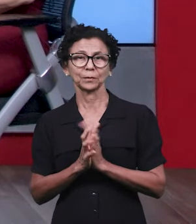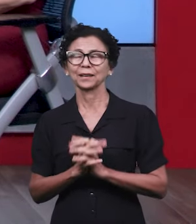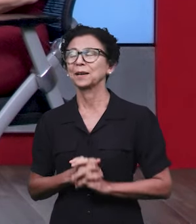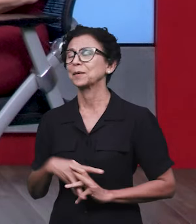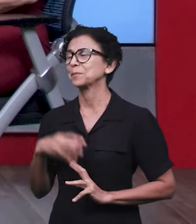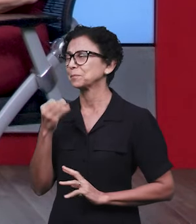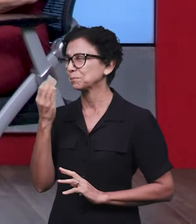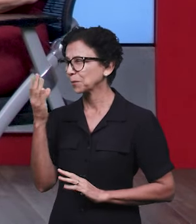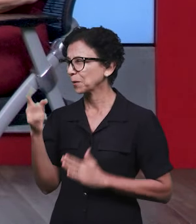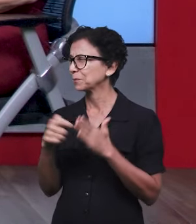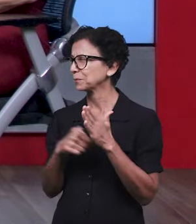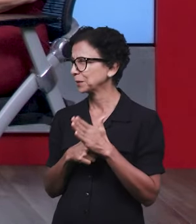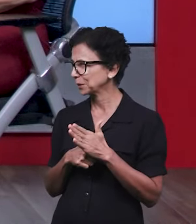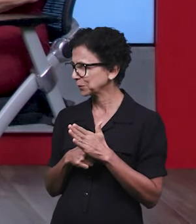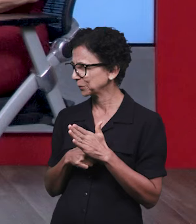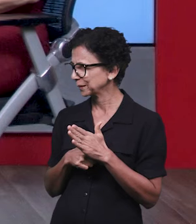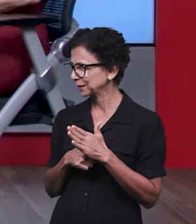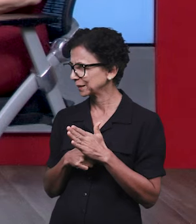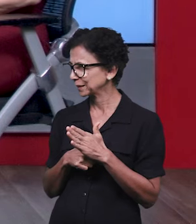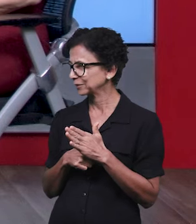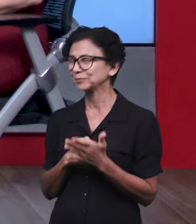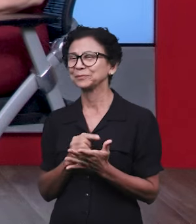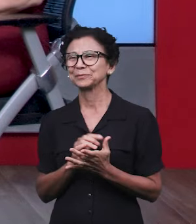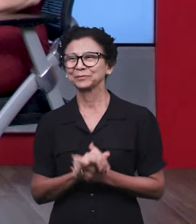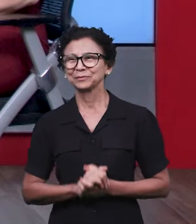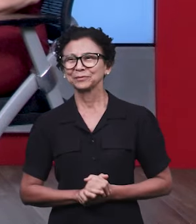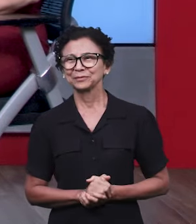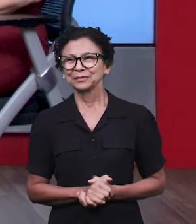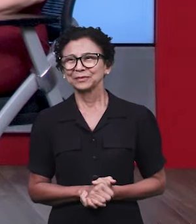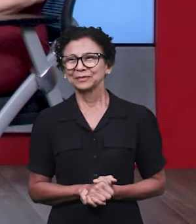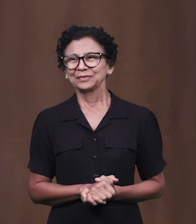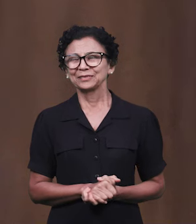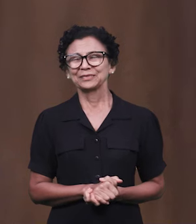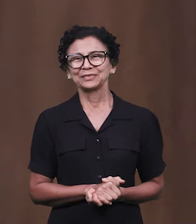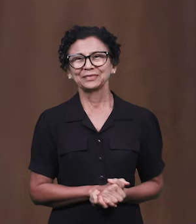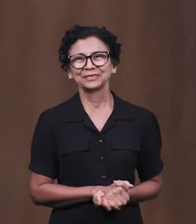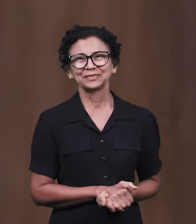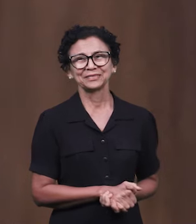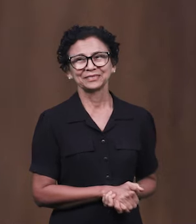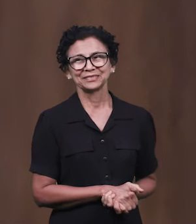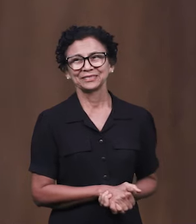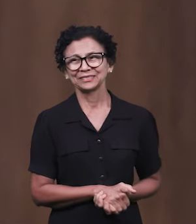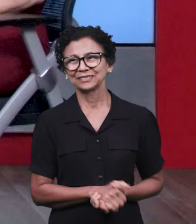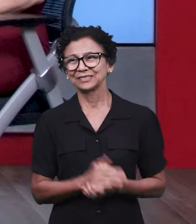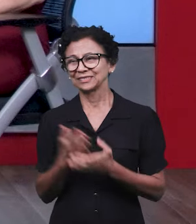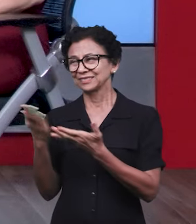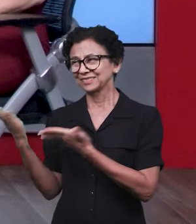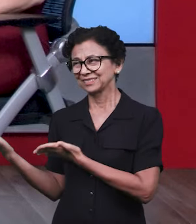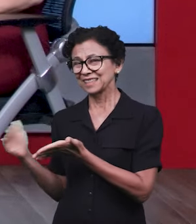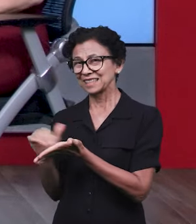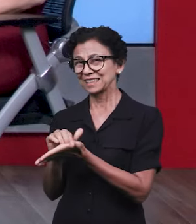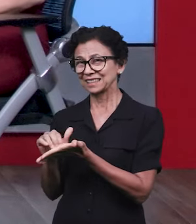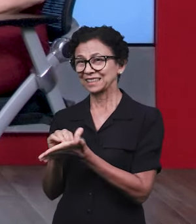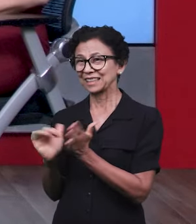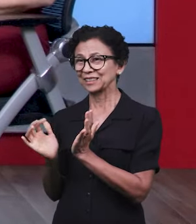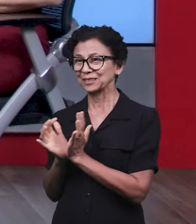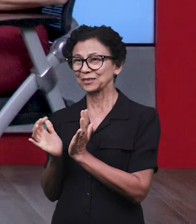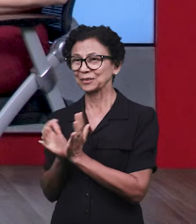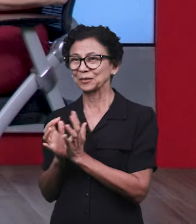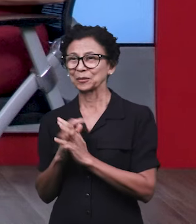Extremamente pertinente, mas vou passar para a secretária do grupo, que vai nos dar melhor esclarecimento sobre esse